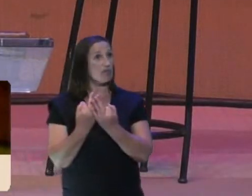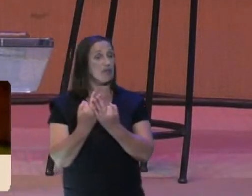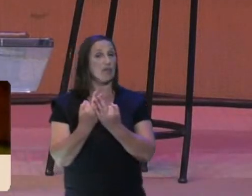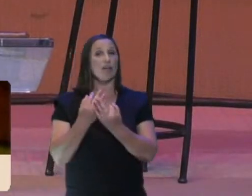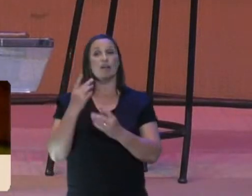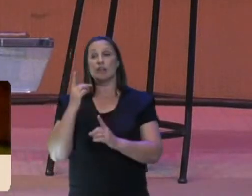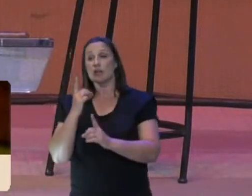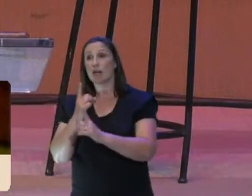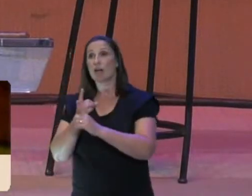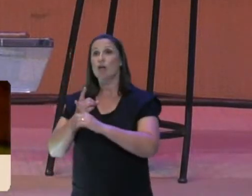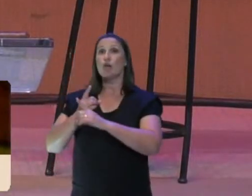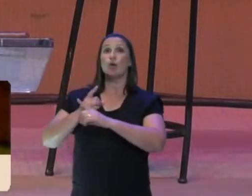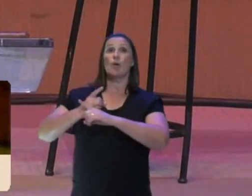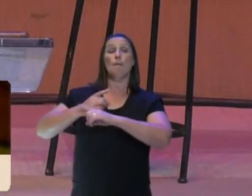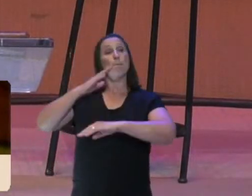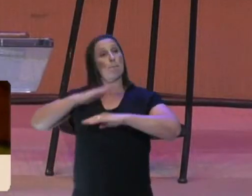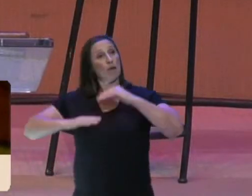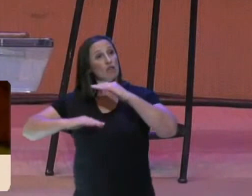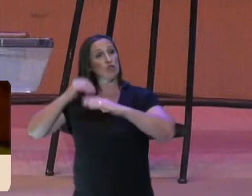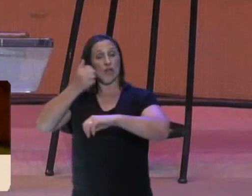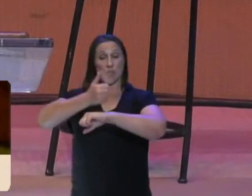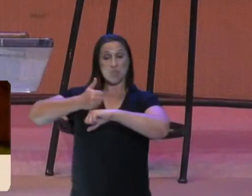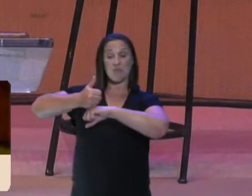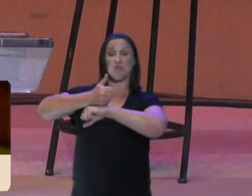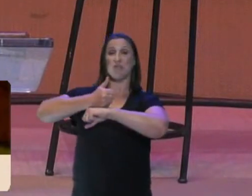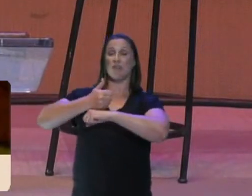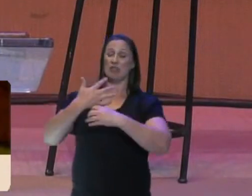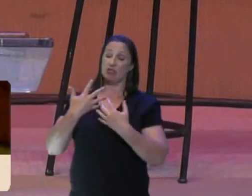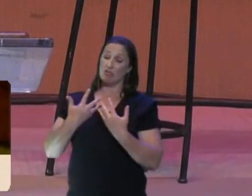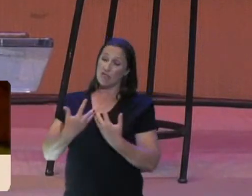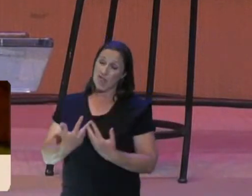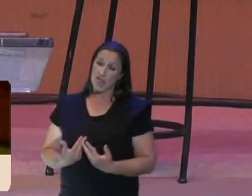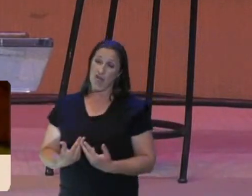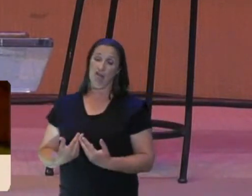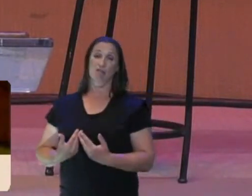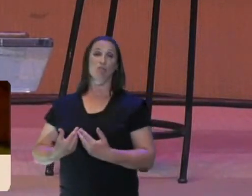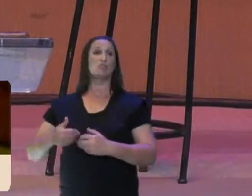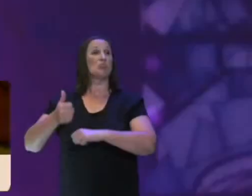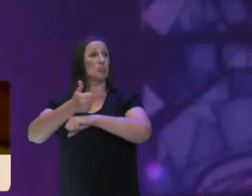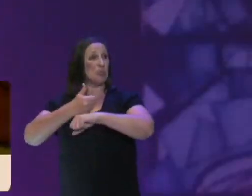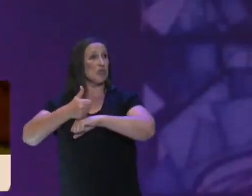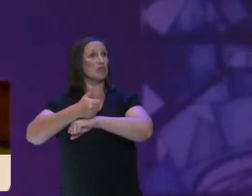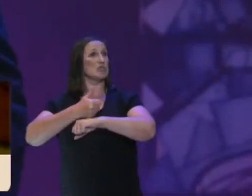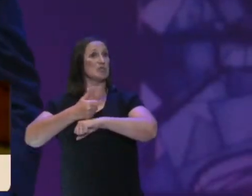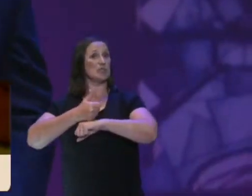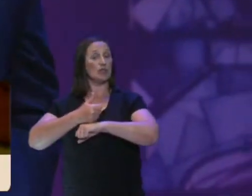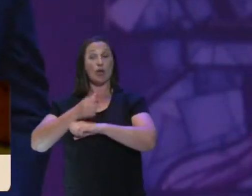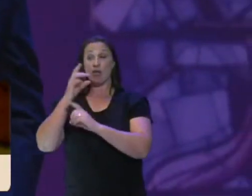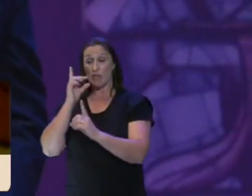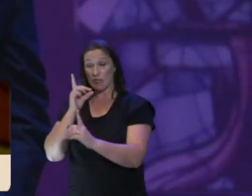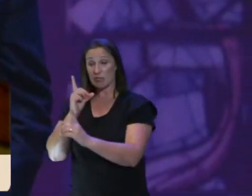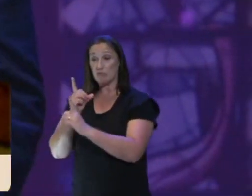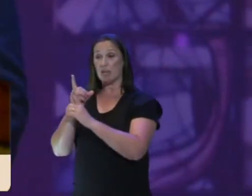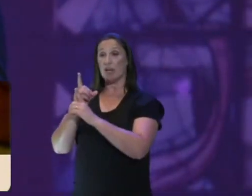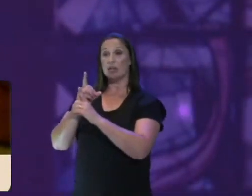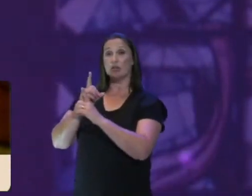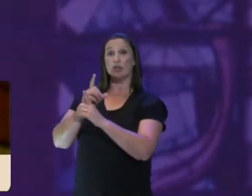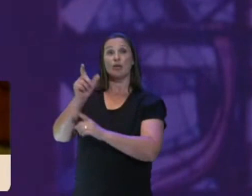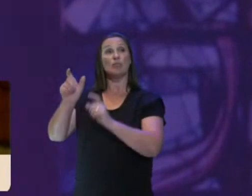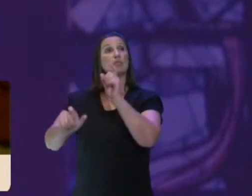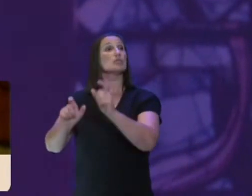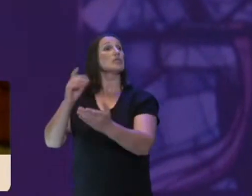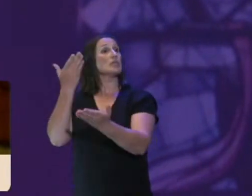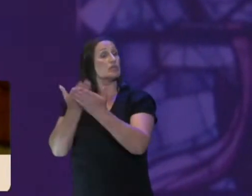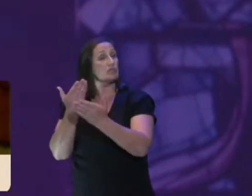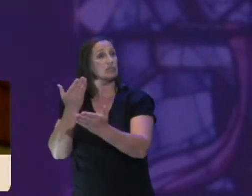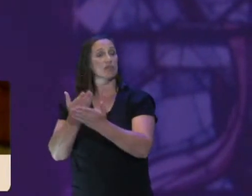encontrado profissionais desanimados com a sua profissão. Eu tenho encontrado estudantes desanimados. E quando